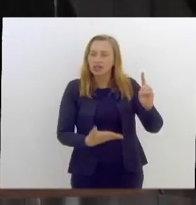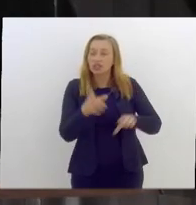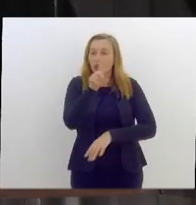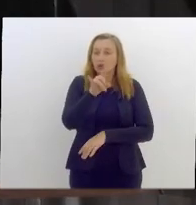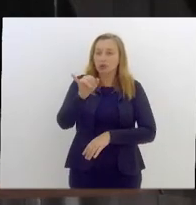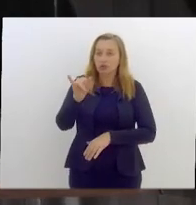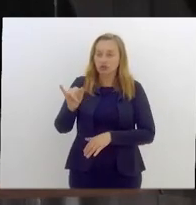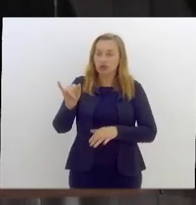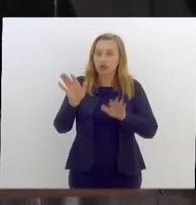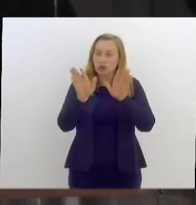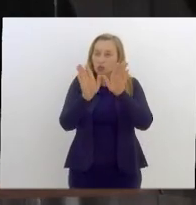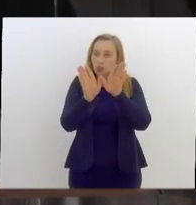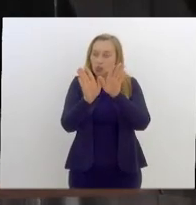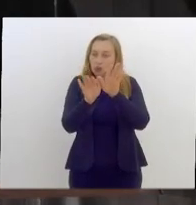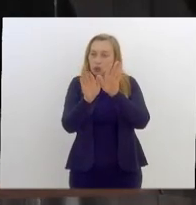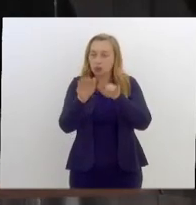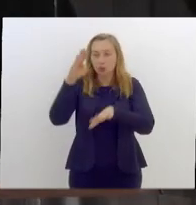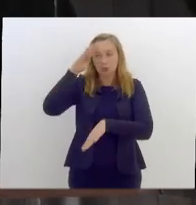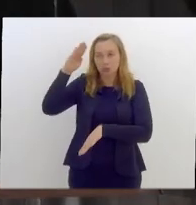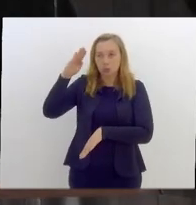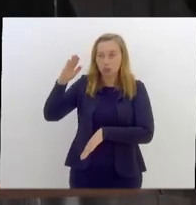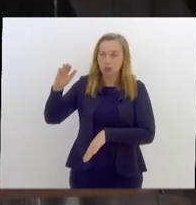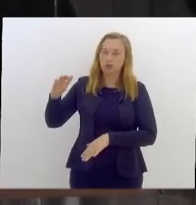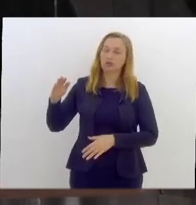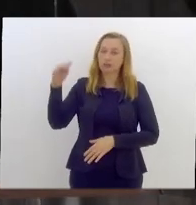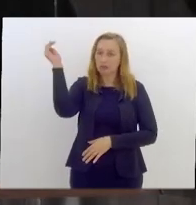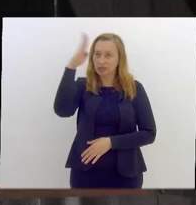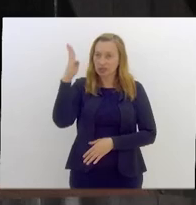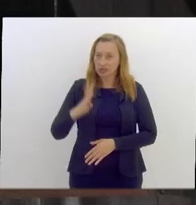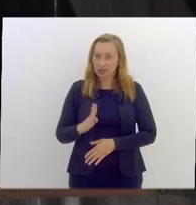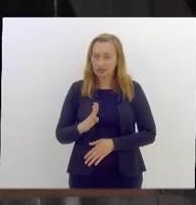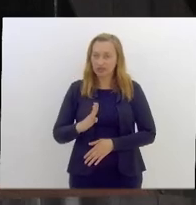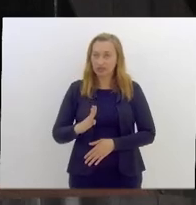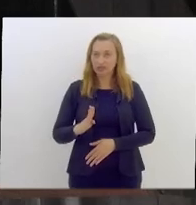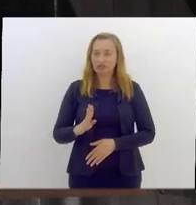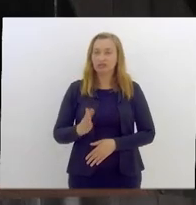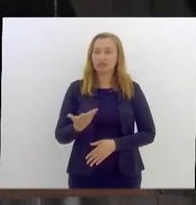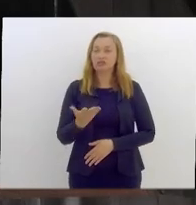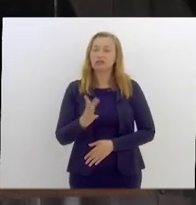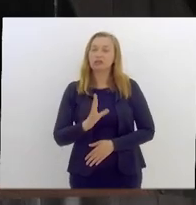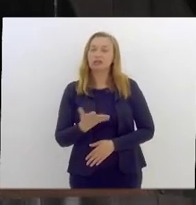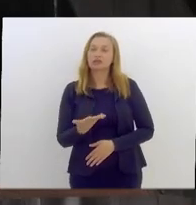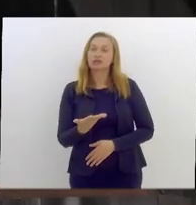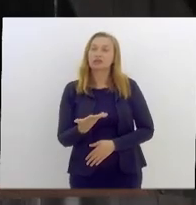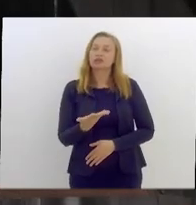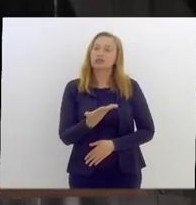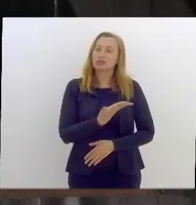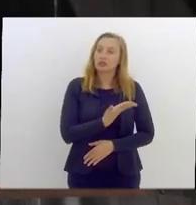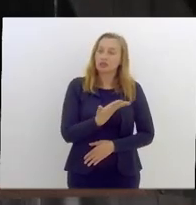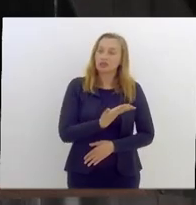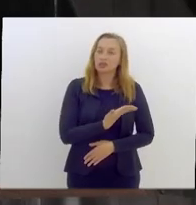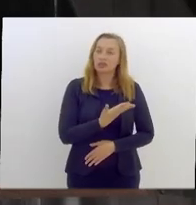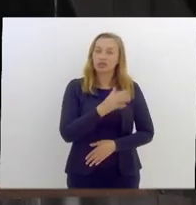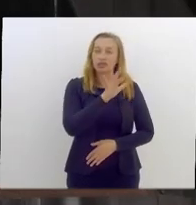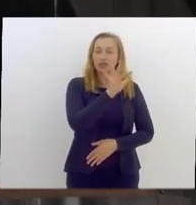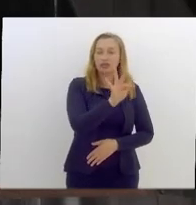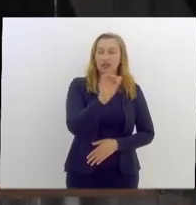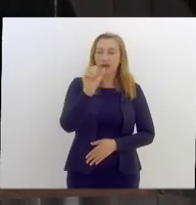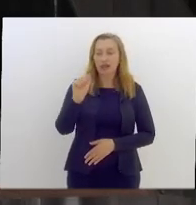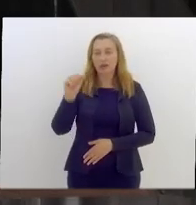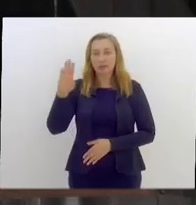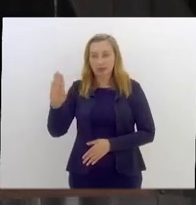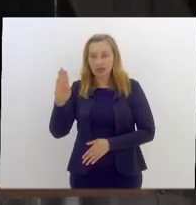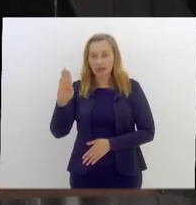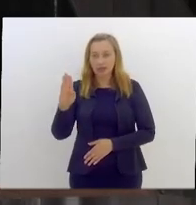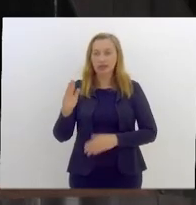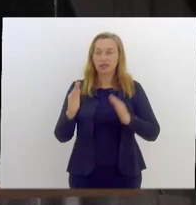ato enaltece e fortalece os laços de amizade entre a FAB e esta casa, que representa